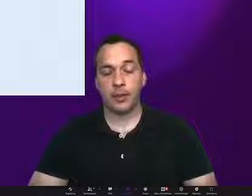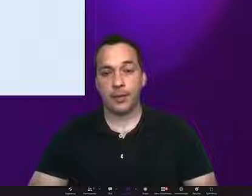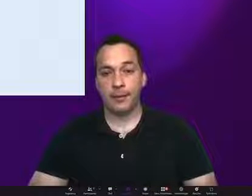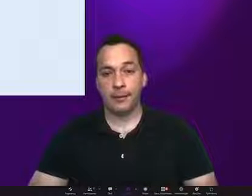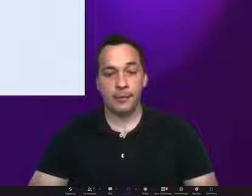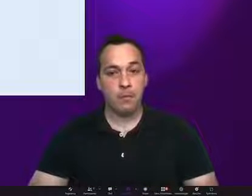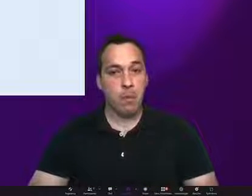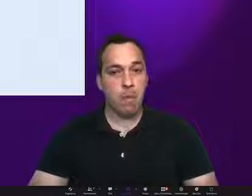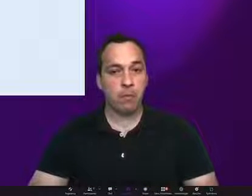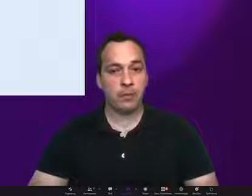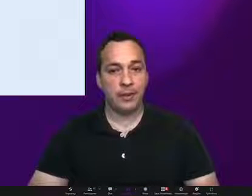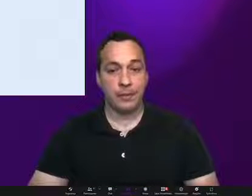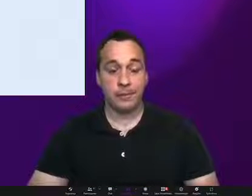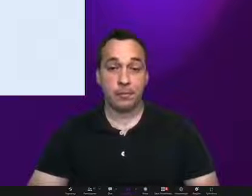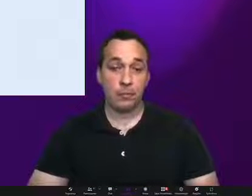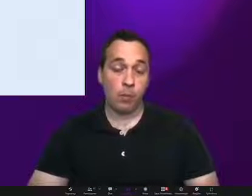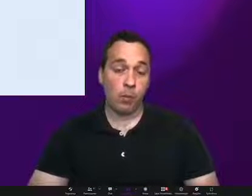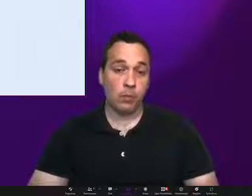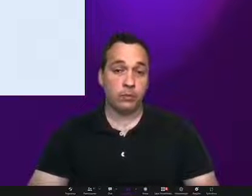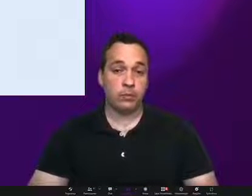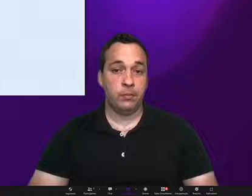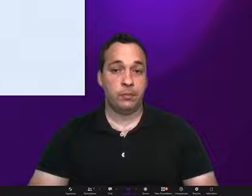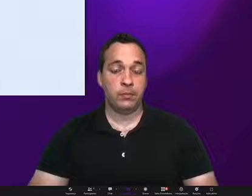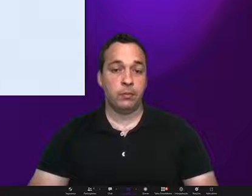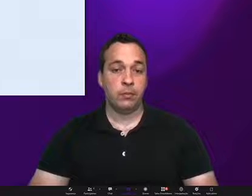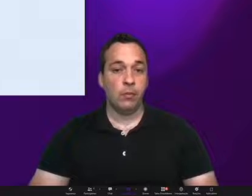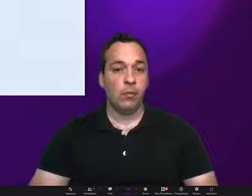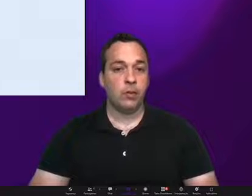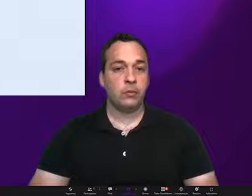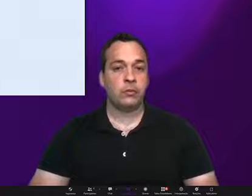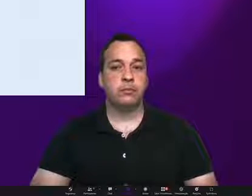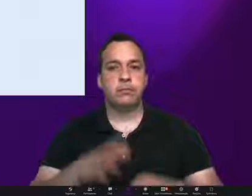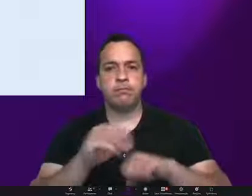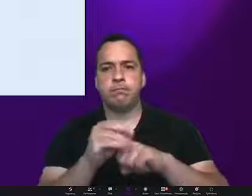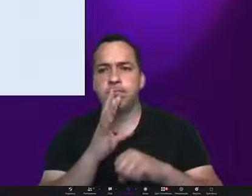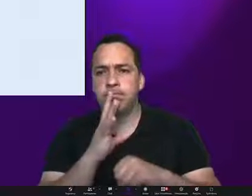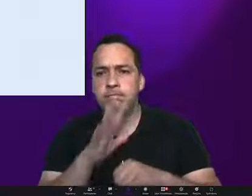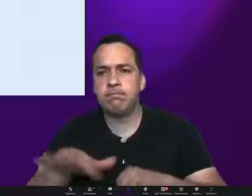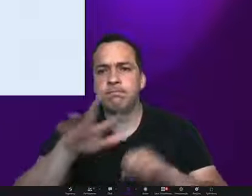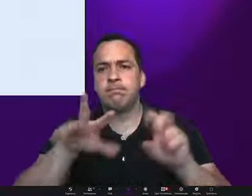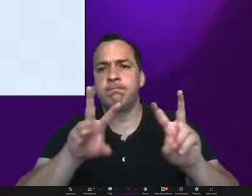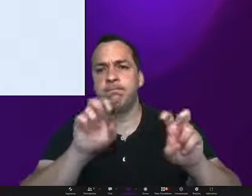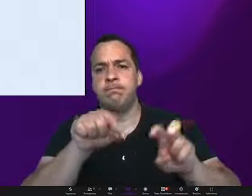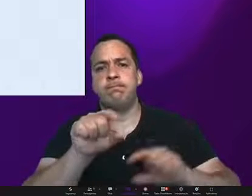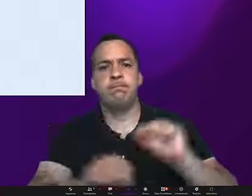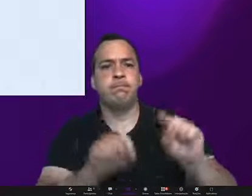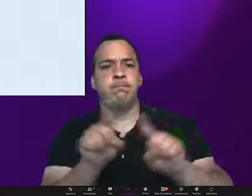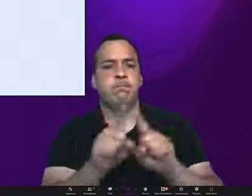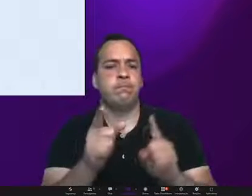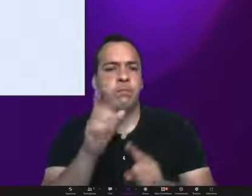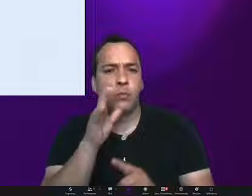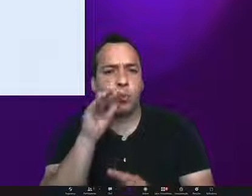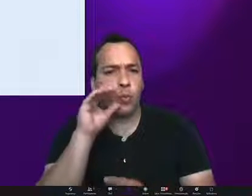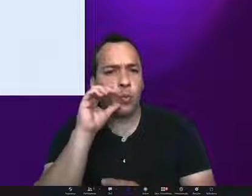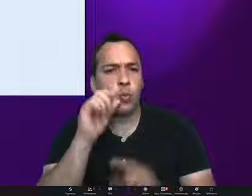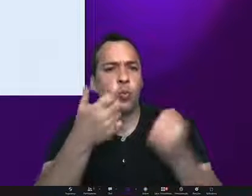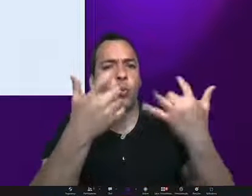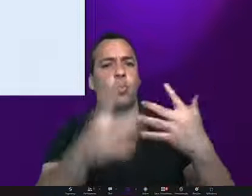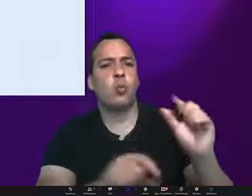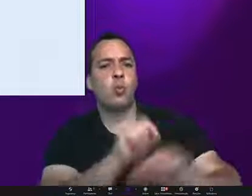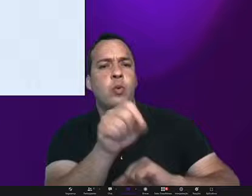gama de conhecimentos que nós estamos tendo a respeito desse assunto. Só de curiosidade, e